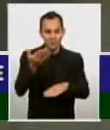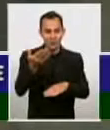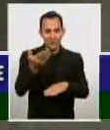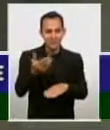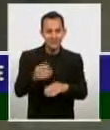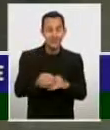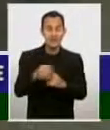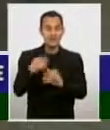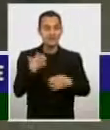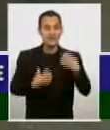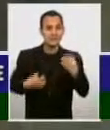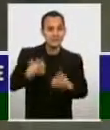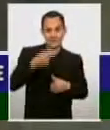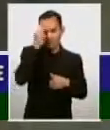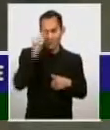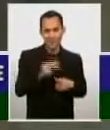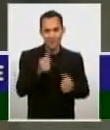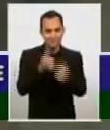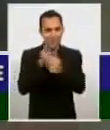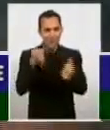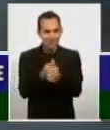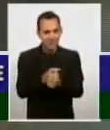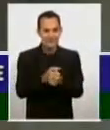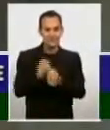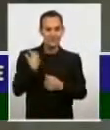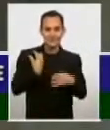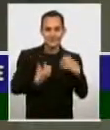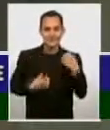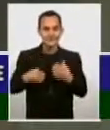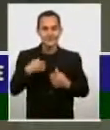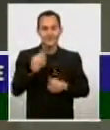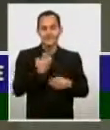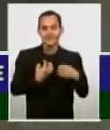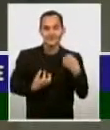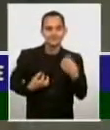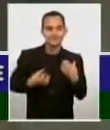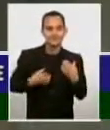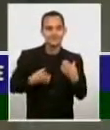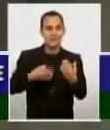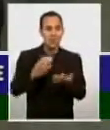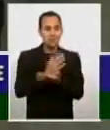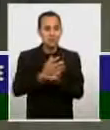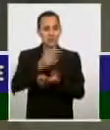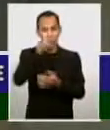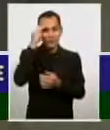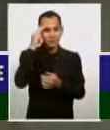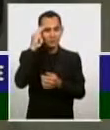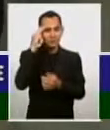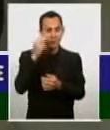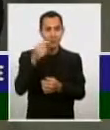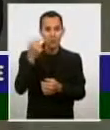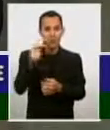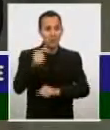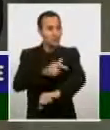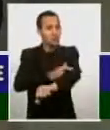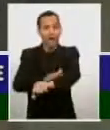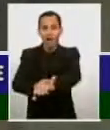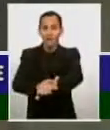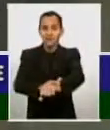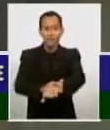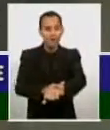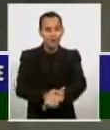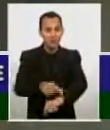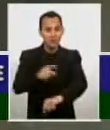que perturba, que incomoda, que causa um desconforto, muitos deles são pessoas até mal educadas, que